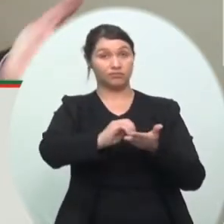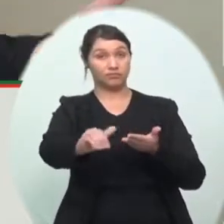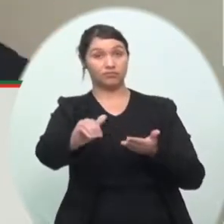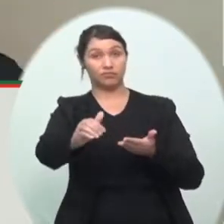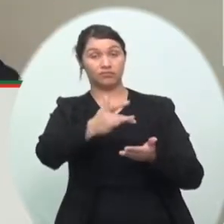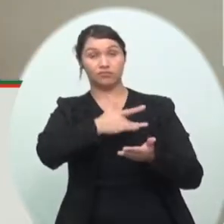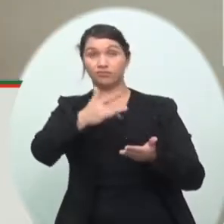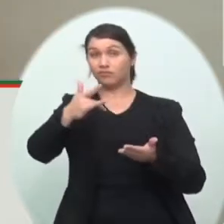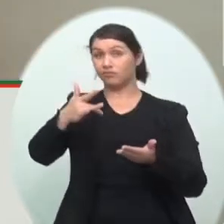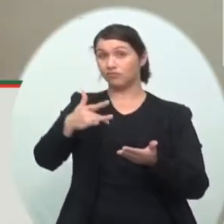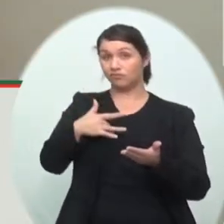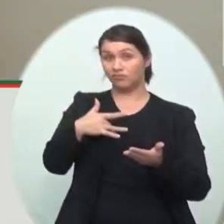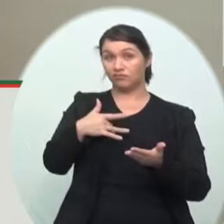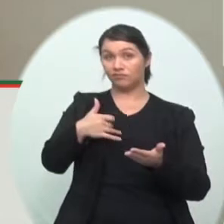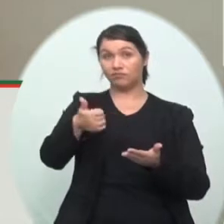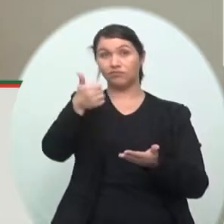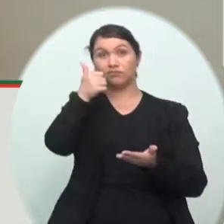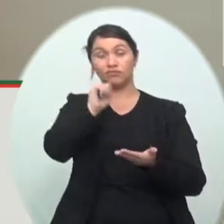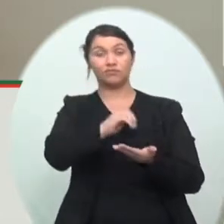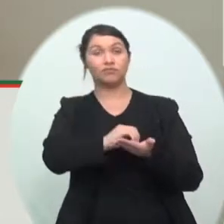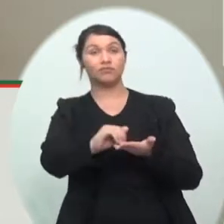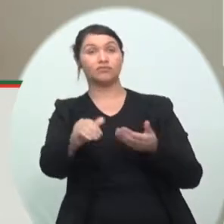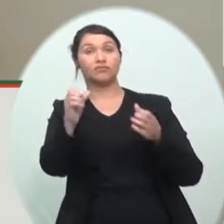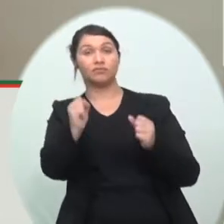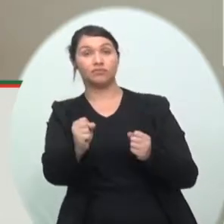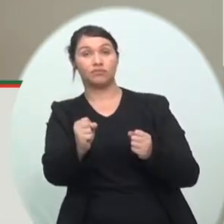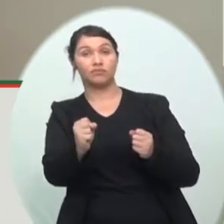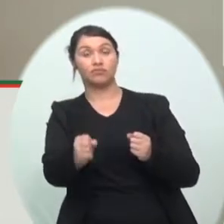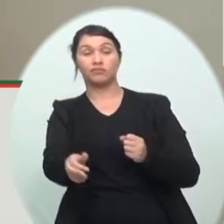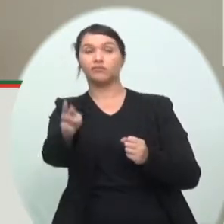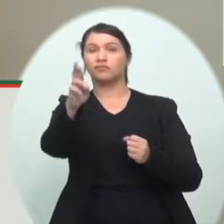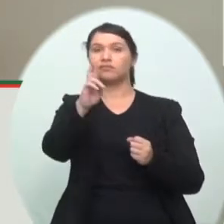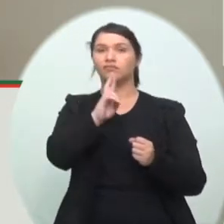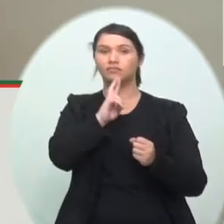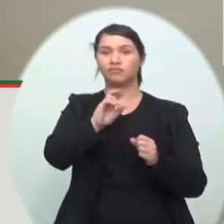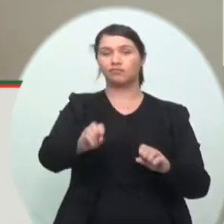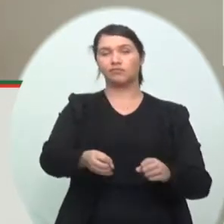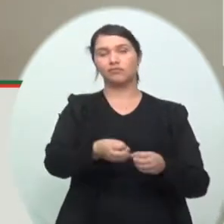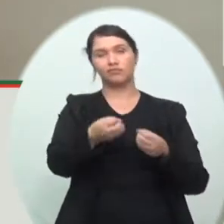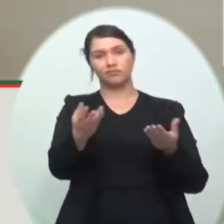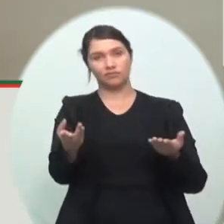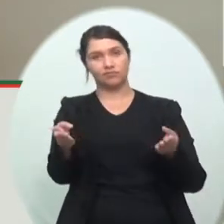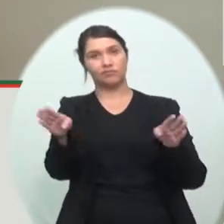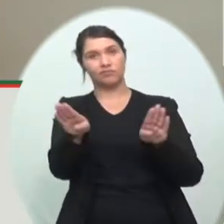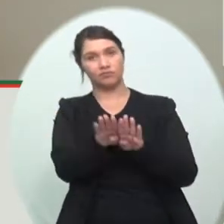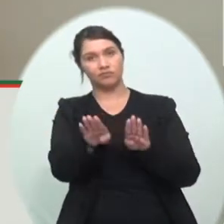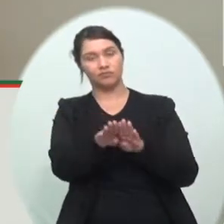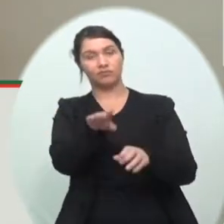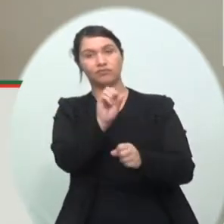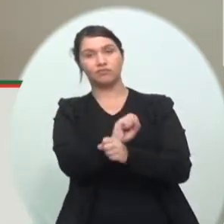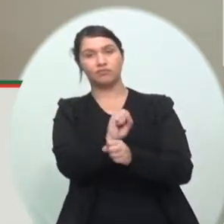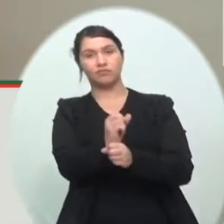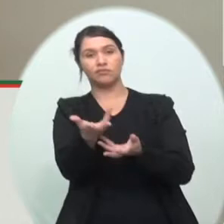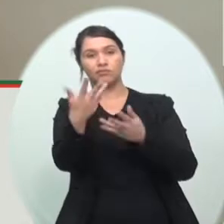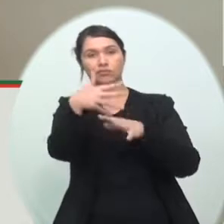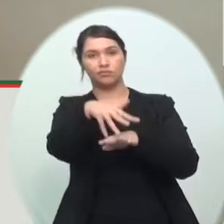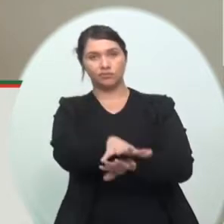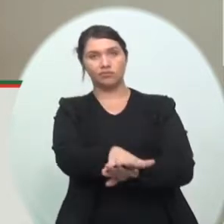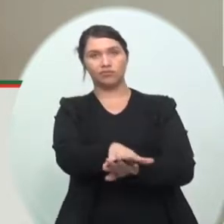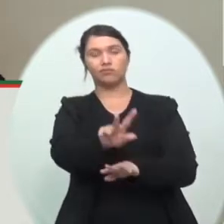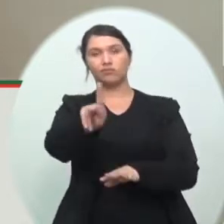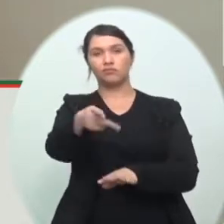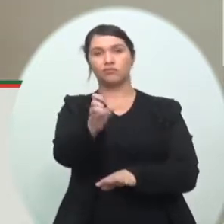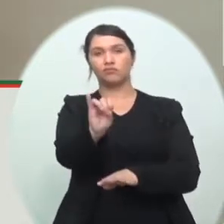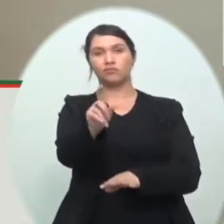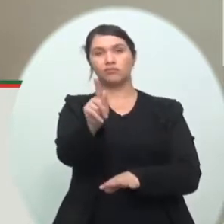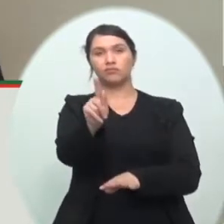sabe, inclua de imediato as higienizadoras nesse programa. Esperamos que o prefeito